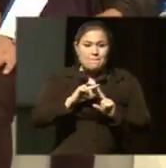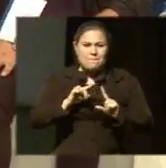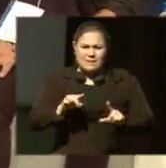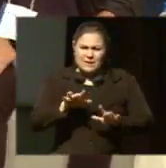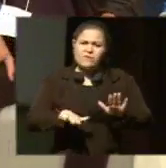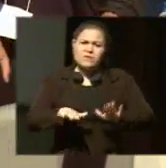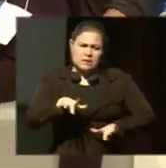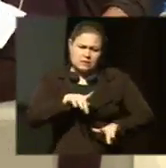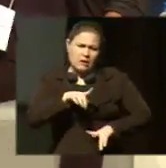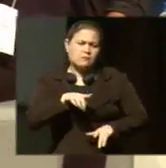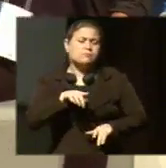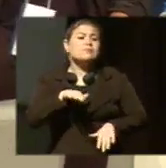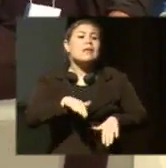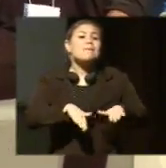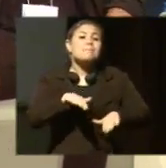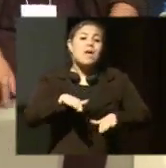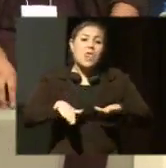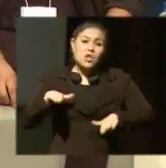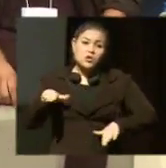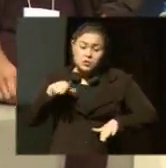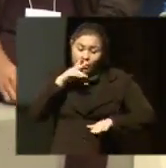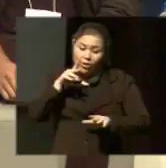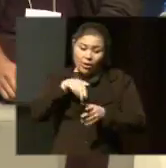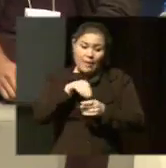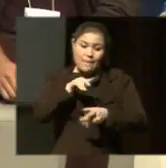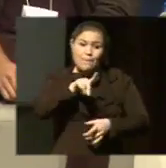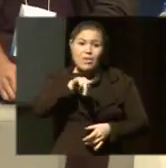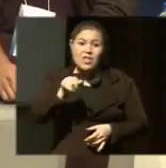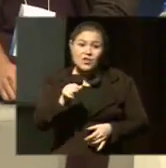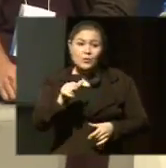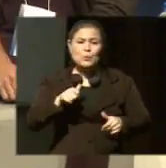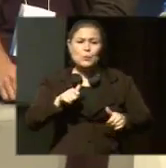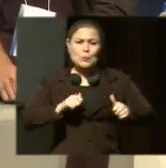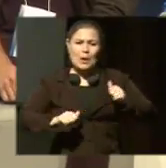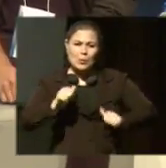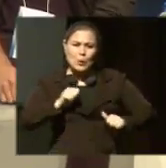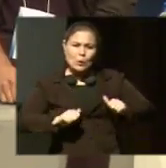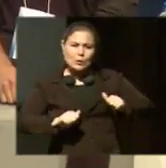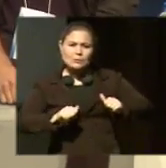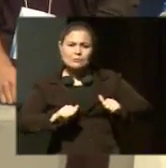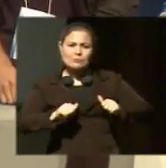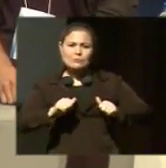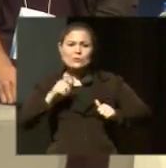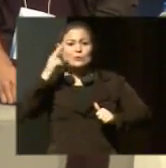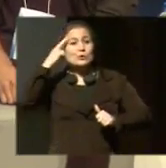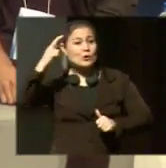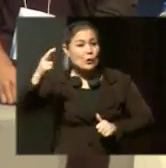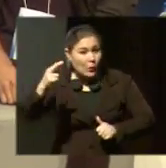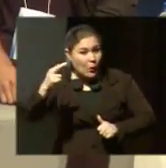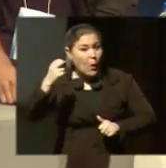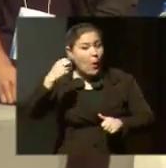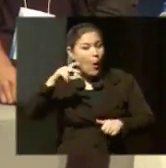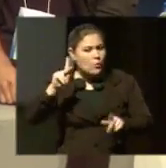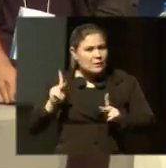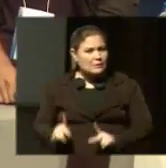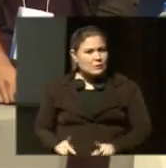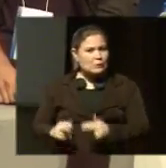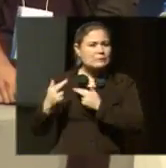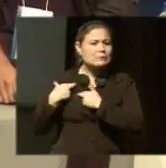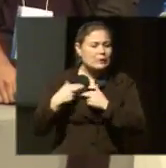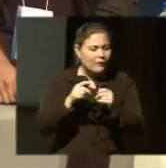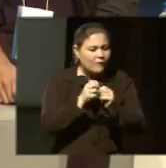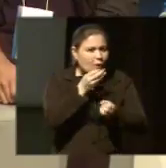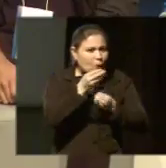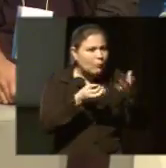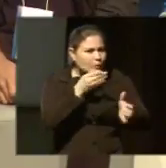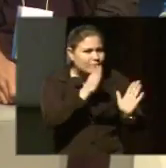tem. Isso depende muito, na mídia, do ator, do diretor ou do roteirista que vai retratar isso. É sempre